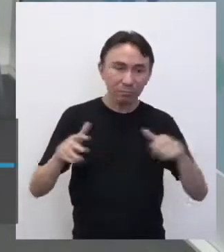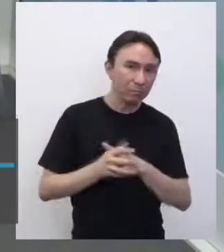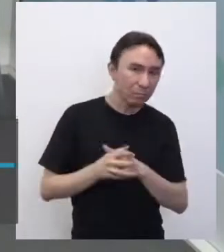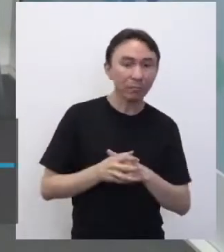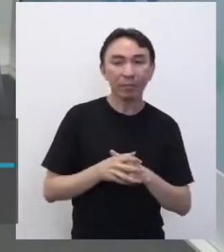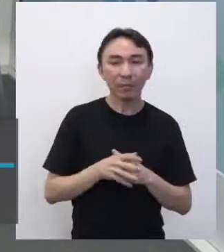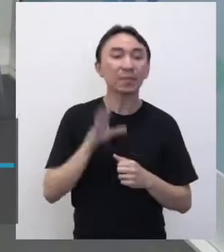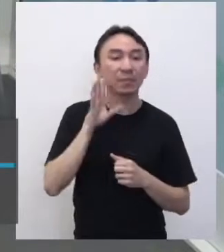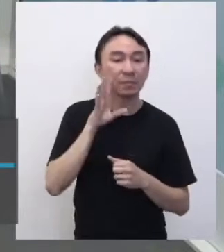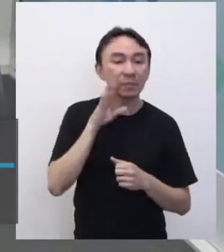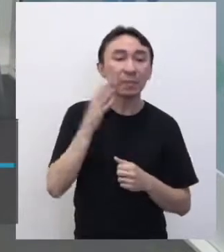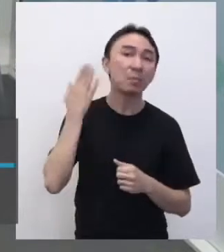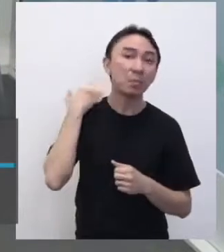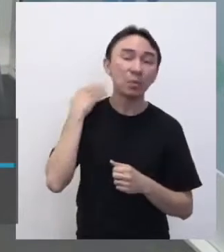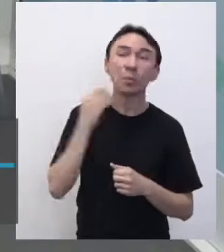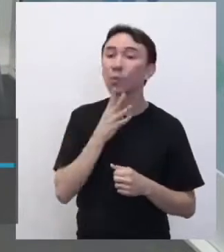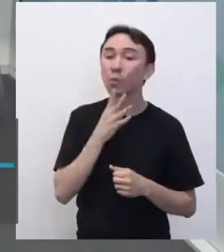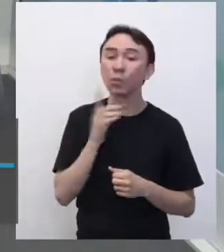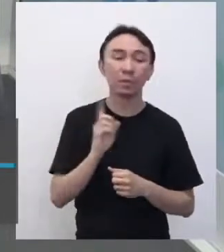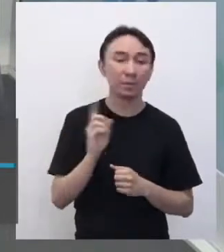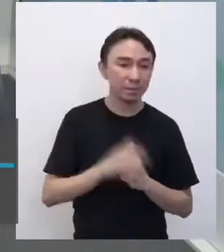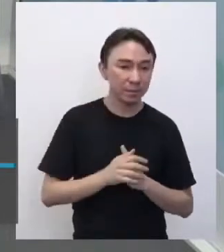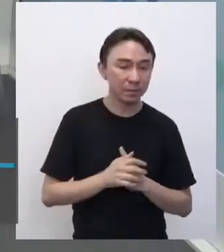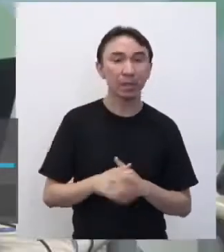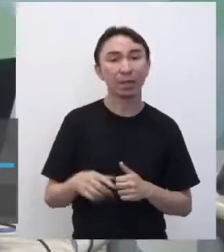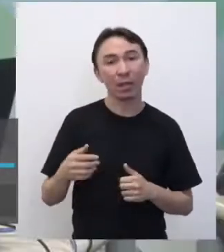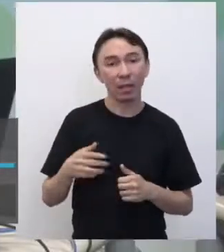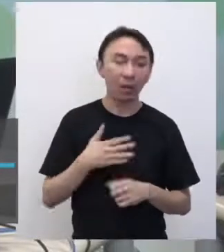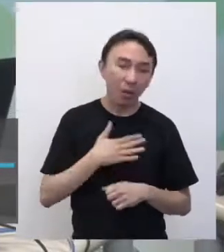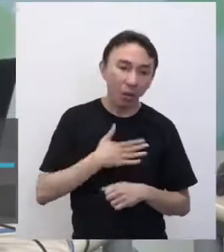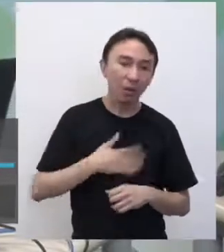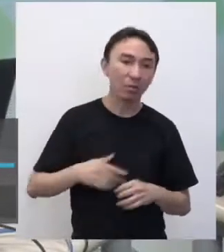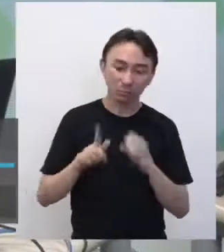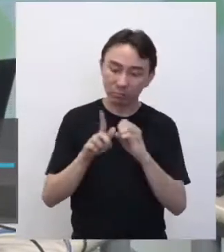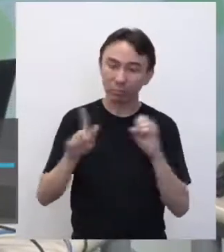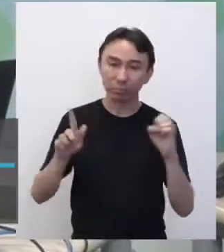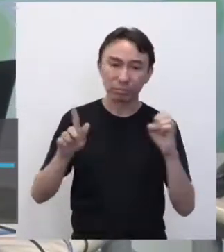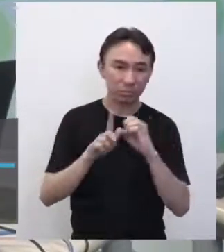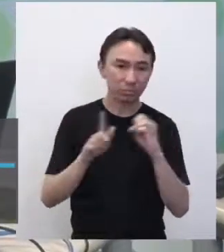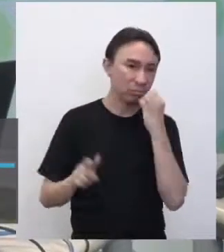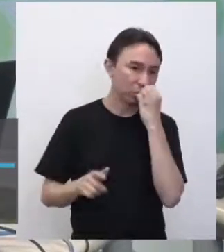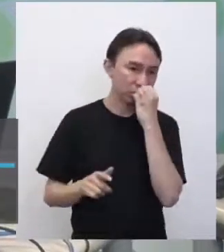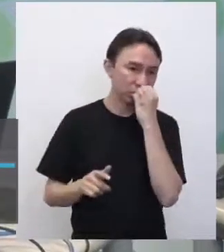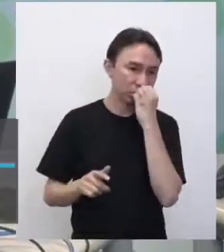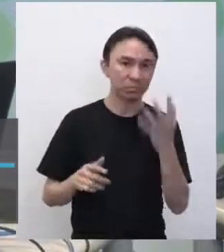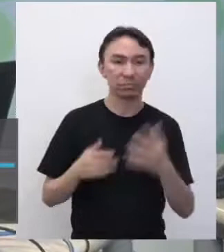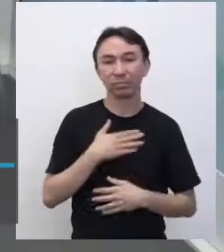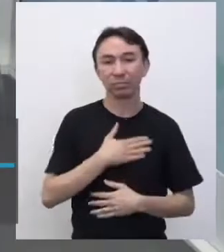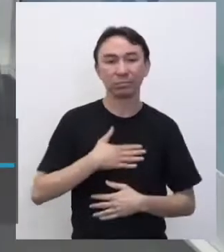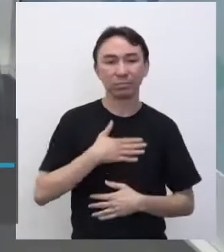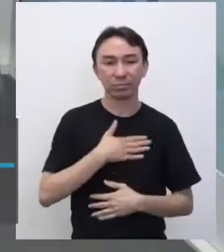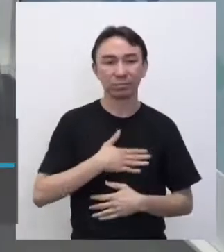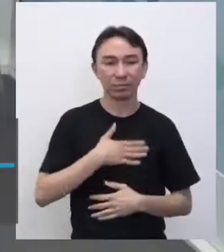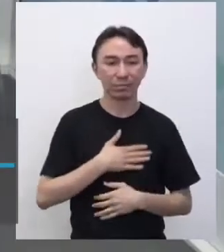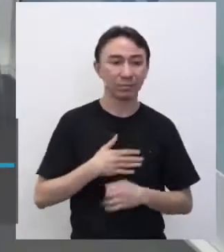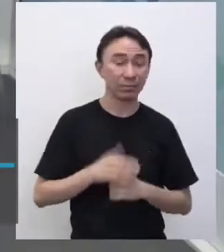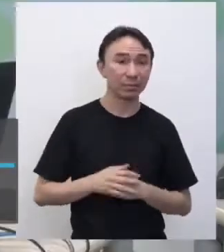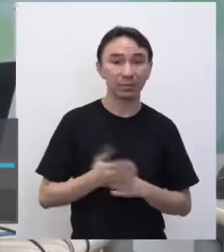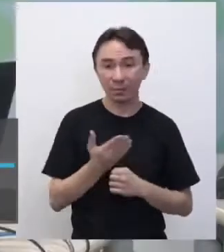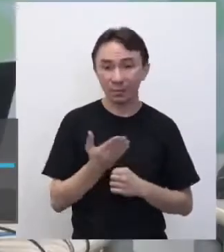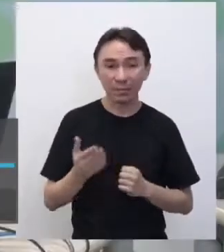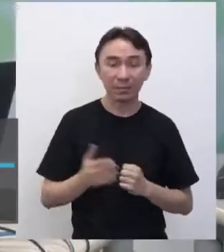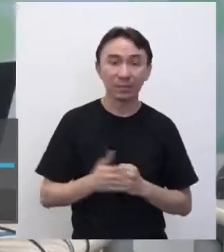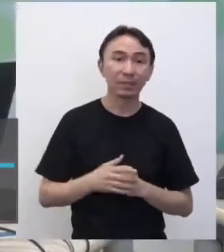ferramentas que a gente não conhecia. Eu acho o Google Forms para dar atividade e prova, joia. Não, muito bom, dá né? pra gente Principalmente fazer. que ele tem